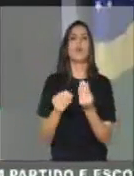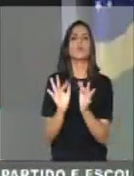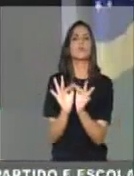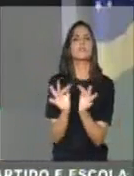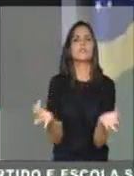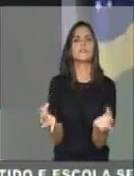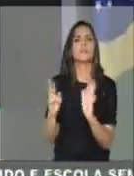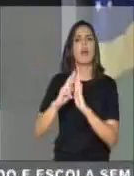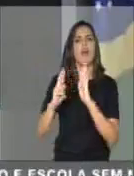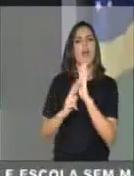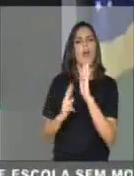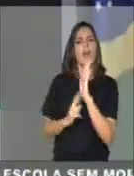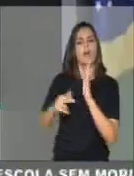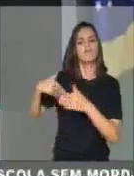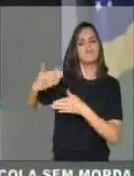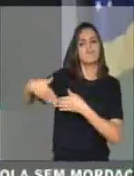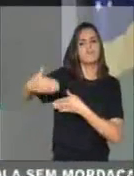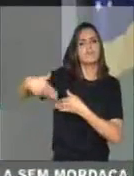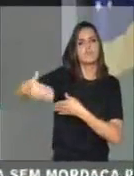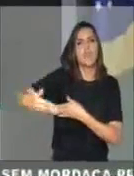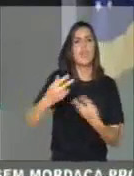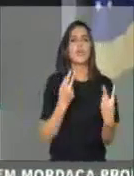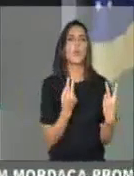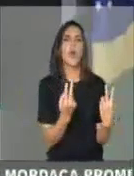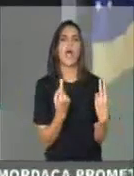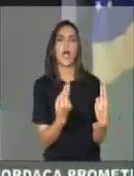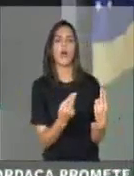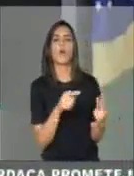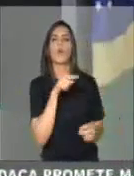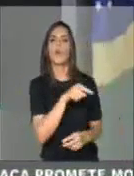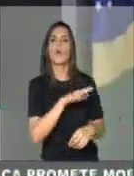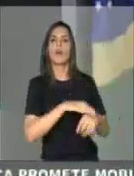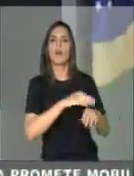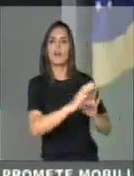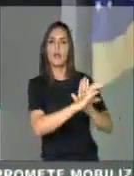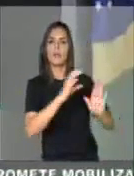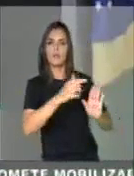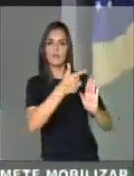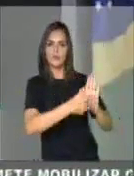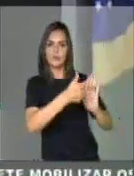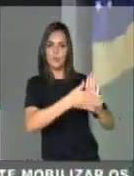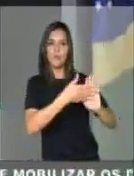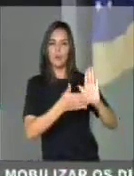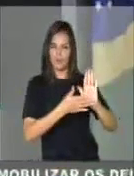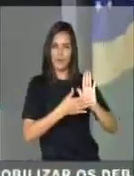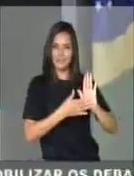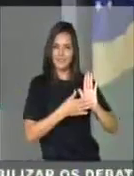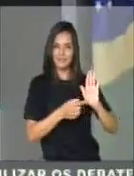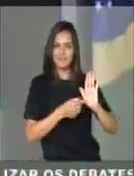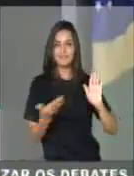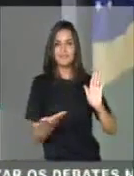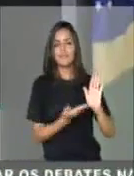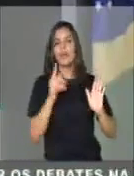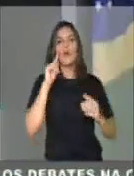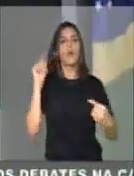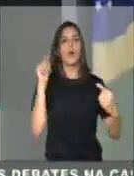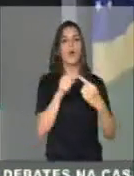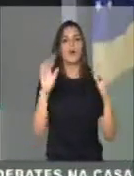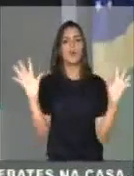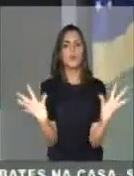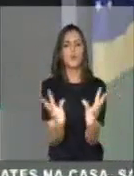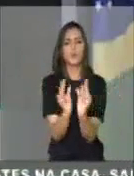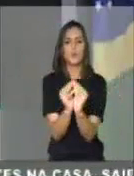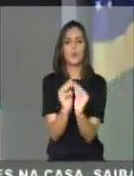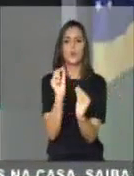simplificação procedimental foram os mesmos observados no tocante ao capítulo 2º da proposição. Buscou-se, em